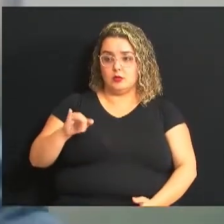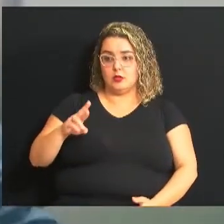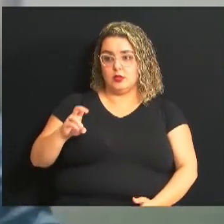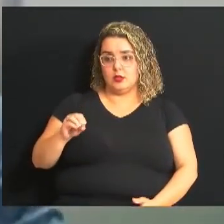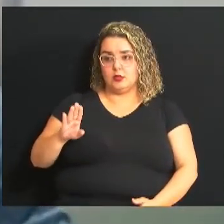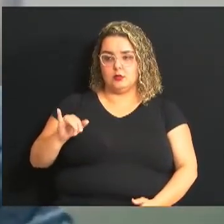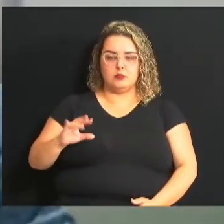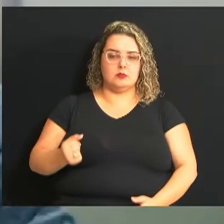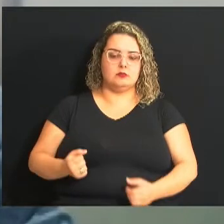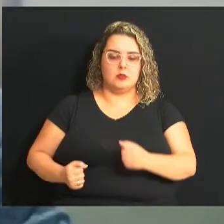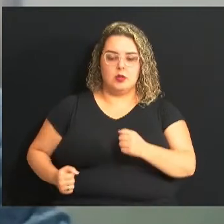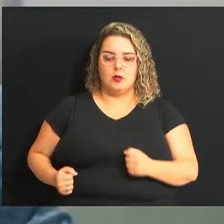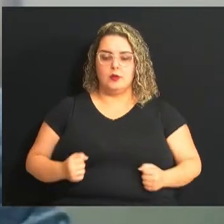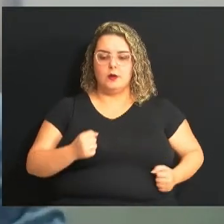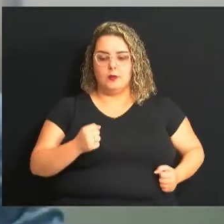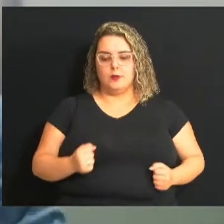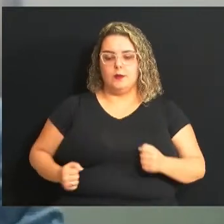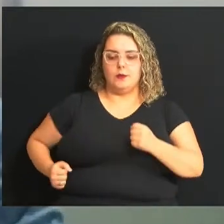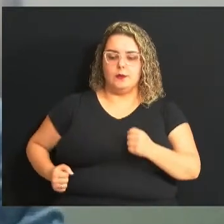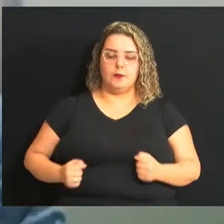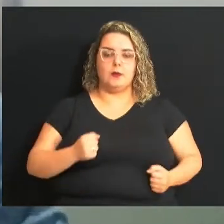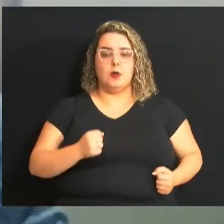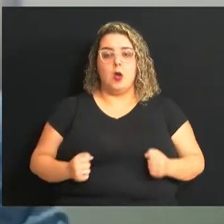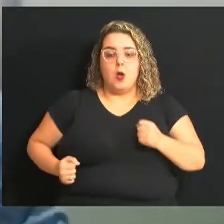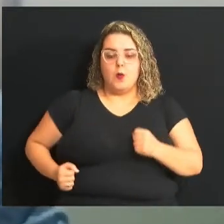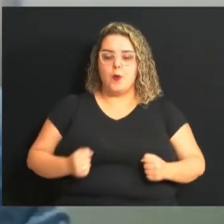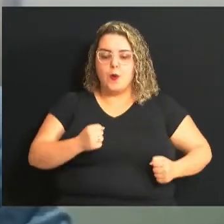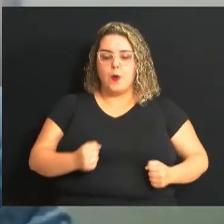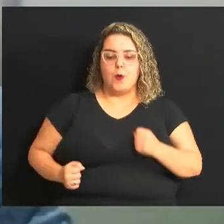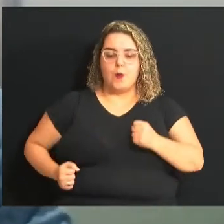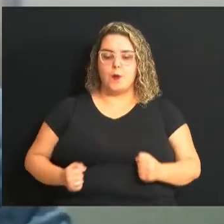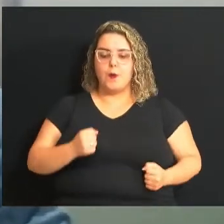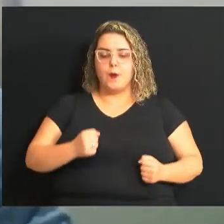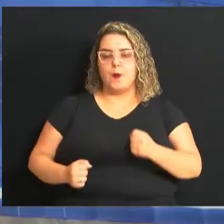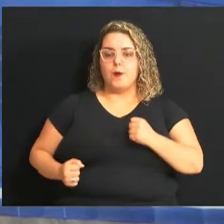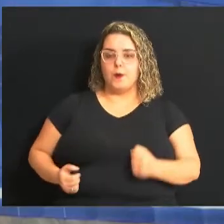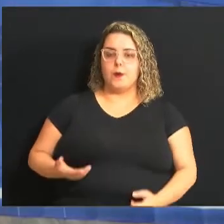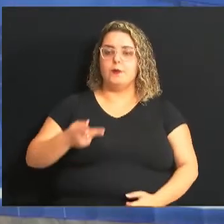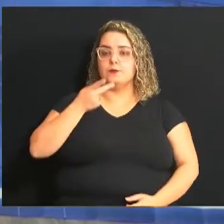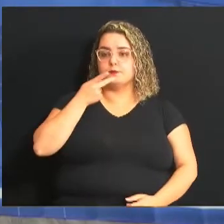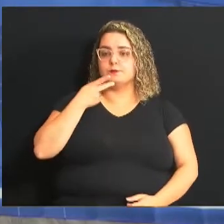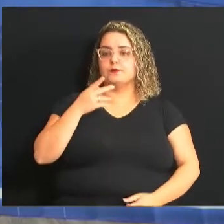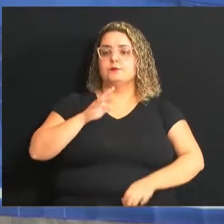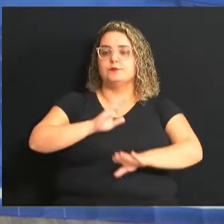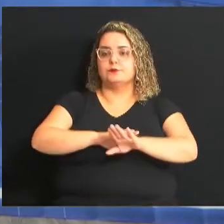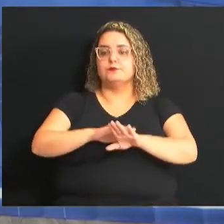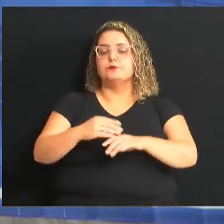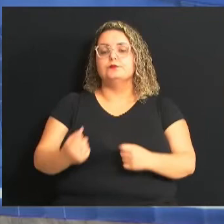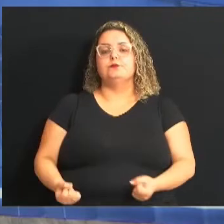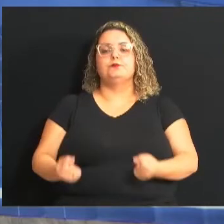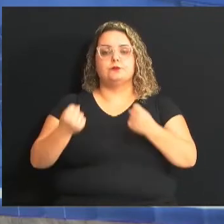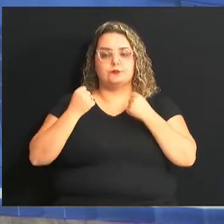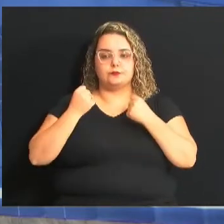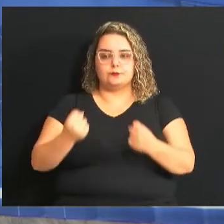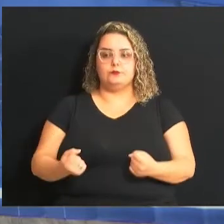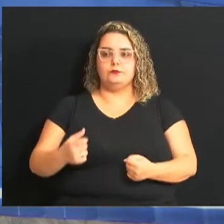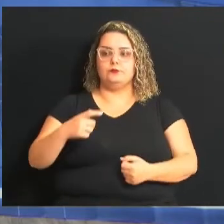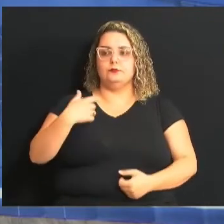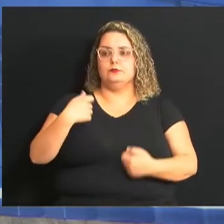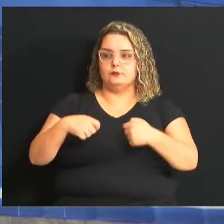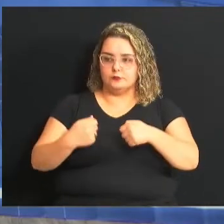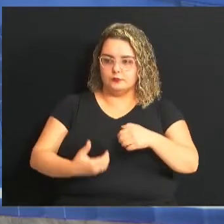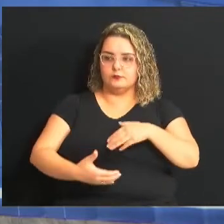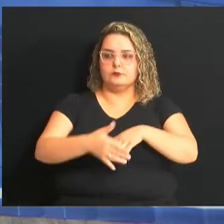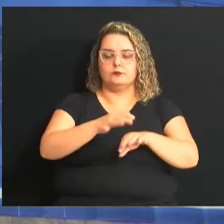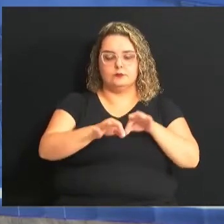caminhada, seja a corrida. Fala de atividade física, a gente sabe que precisa de um tênis adequado, uma